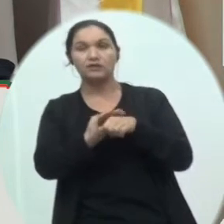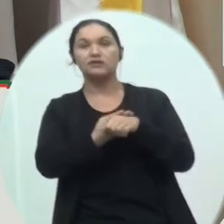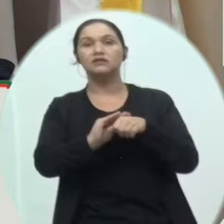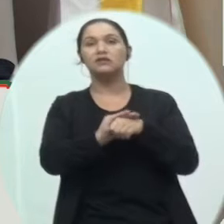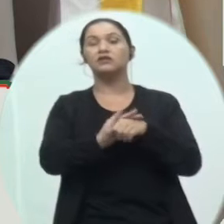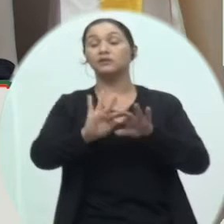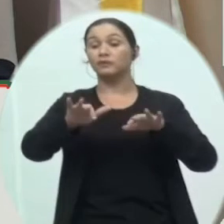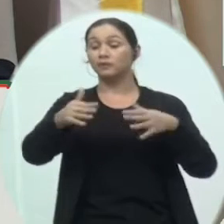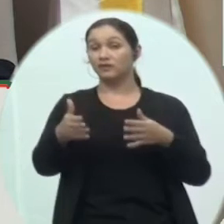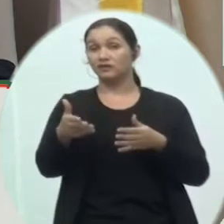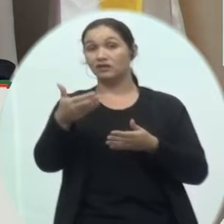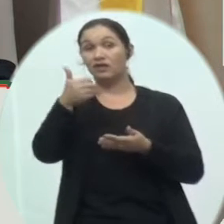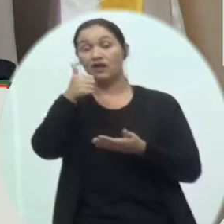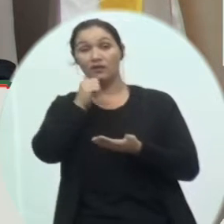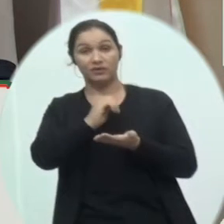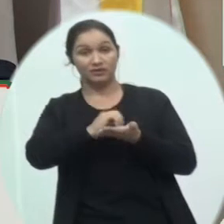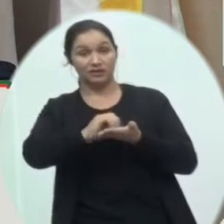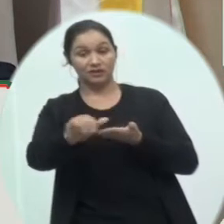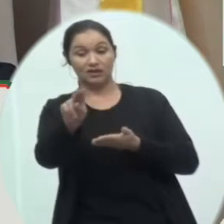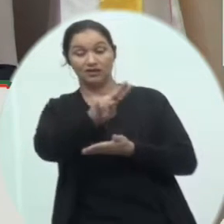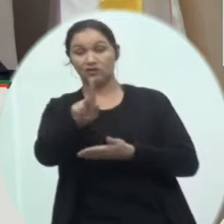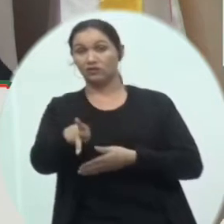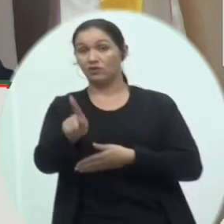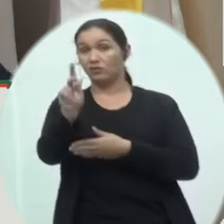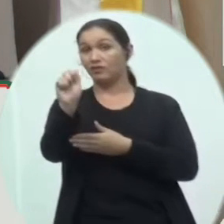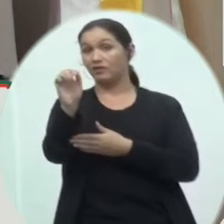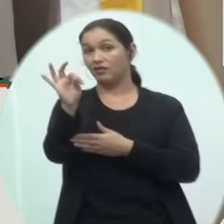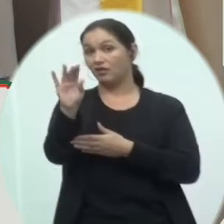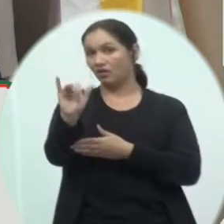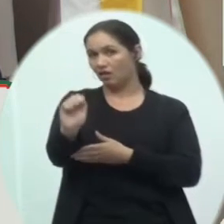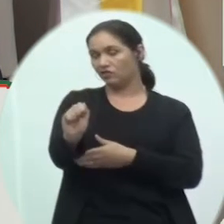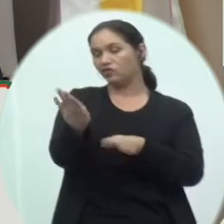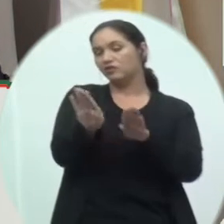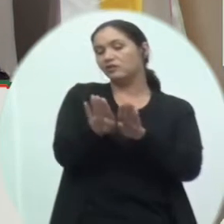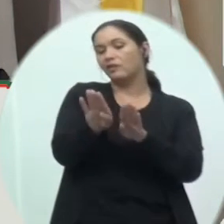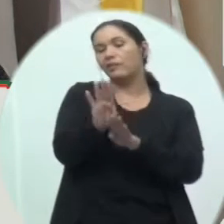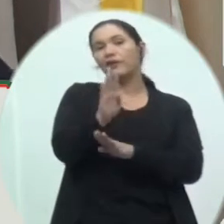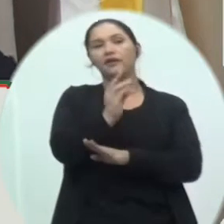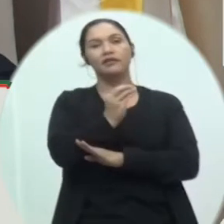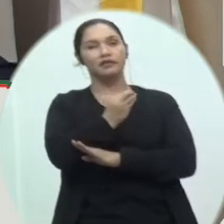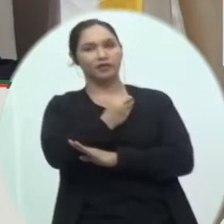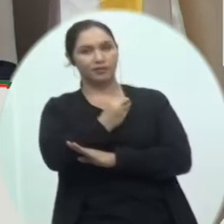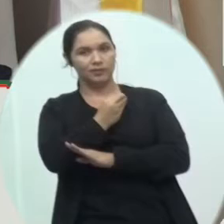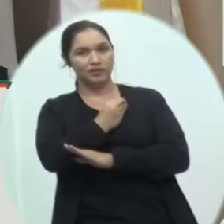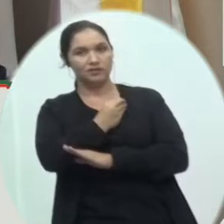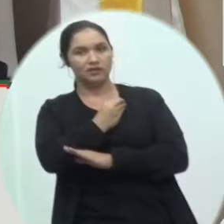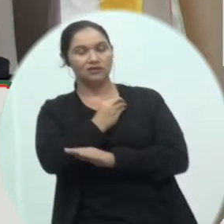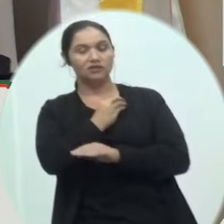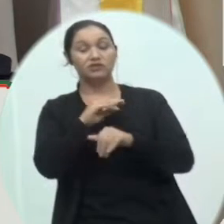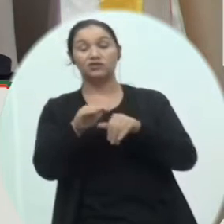nossa secretária, Kátia Smialewski, que estava lá presente, no qual eu toquei, ela falou assim: